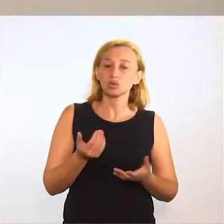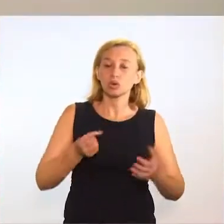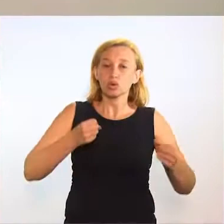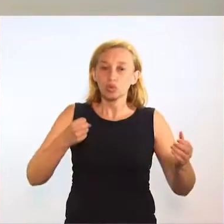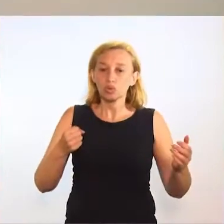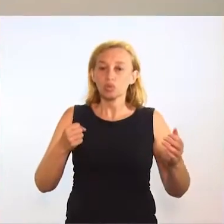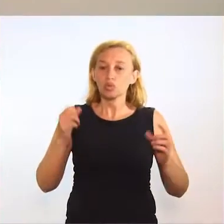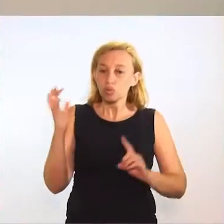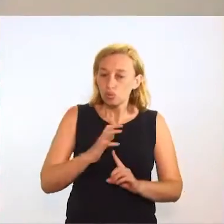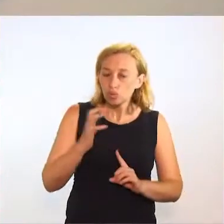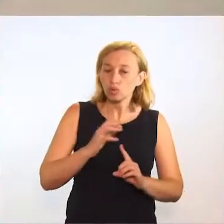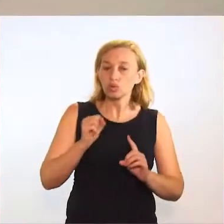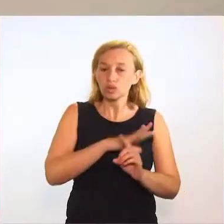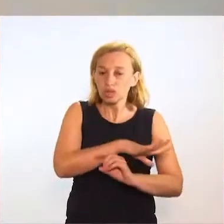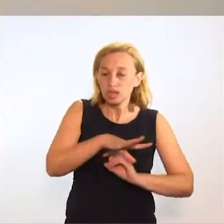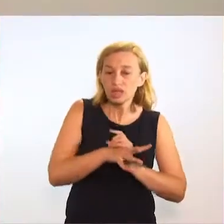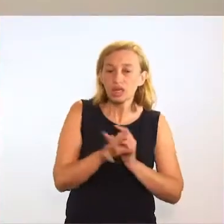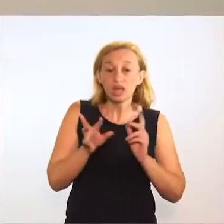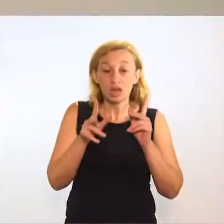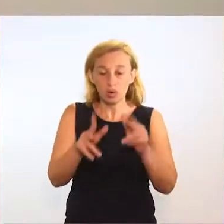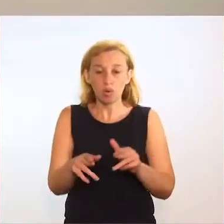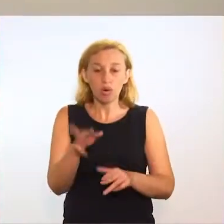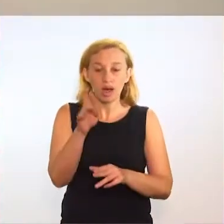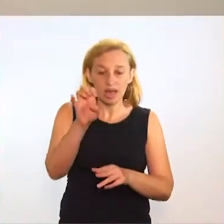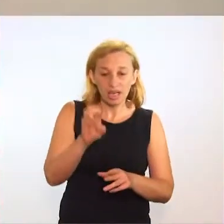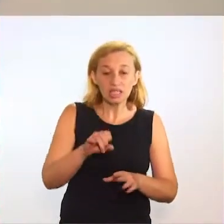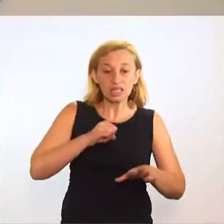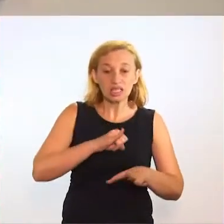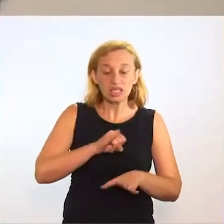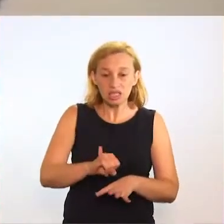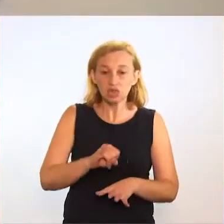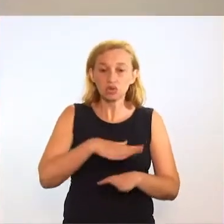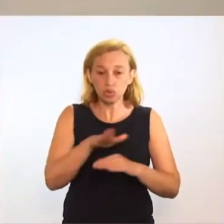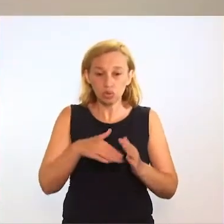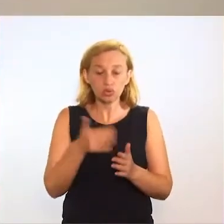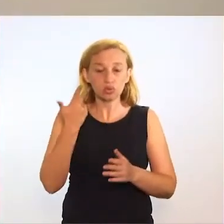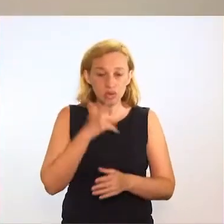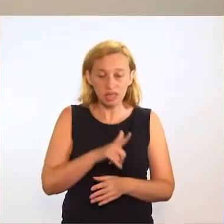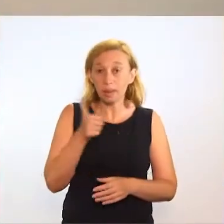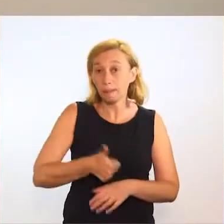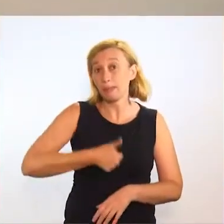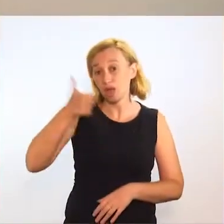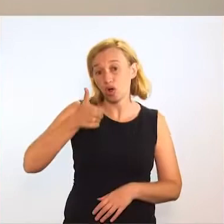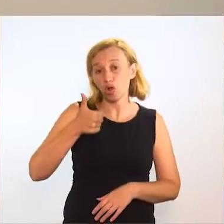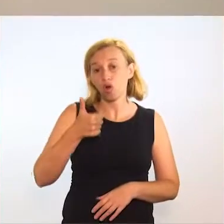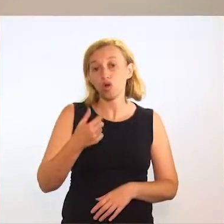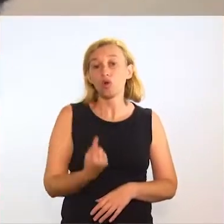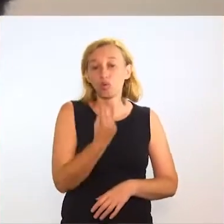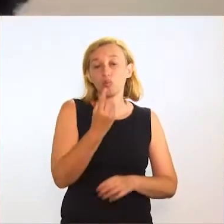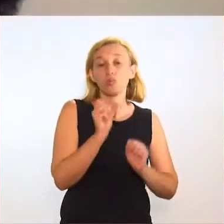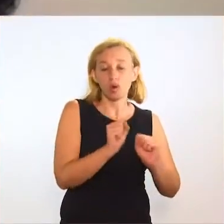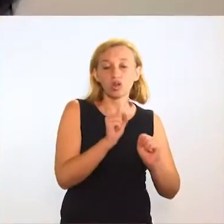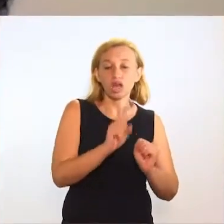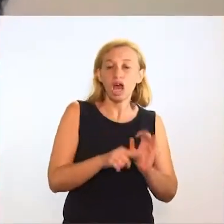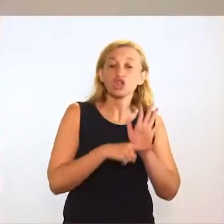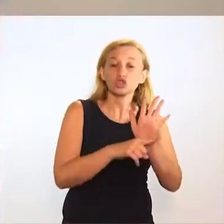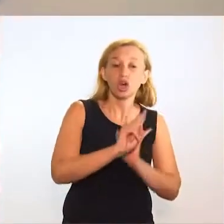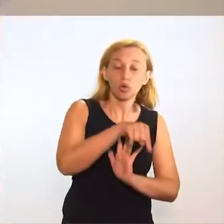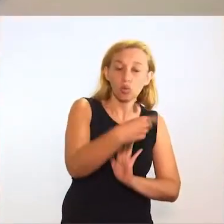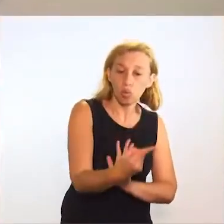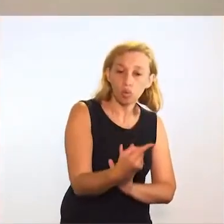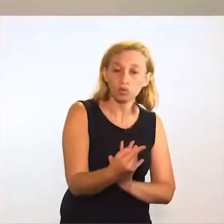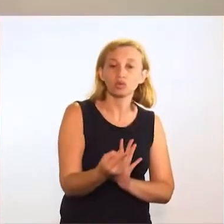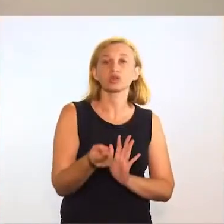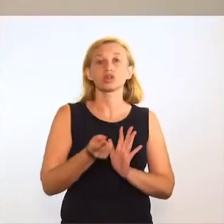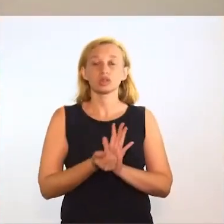muito o negócio de impacto como uma rede mesmo, que se todo mundo ganha, melhor, né? Então, um pode contribuir com o outro, porque assim a gente